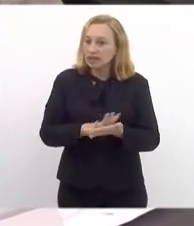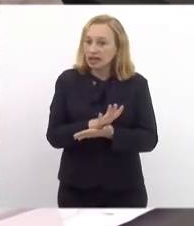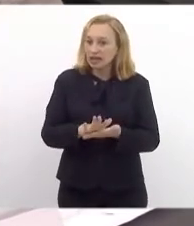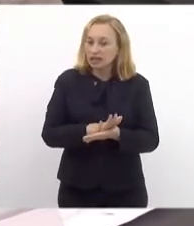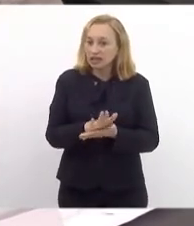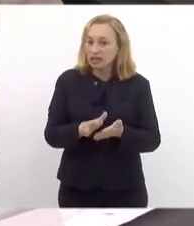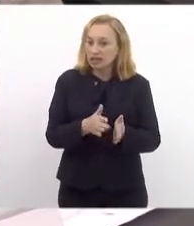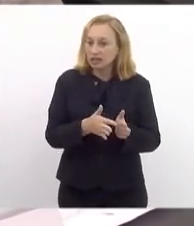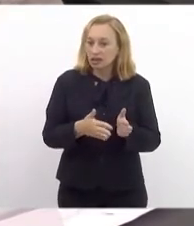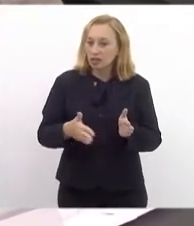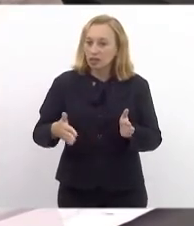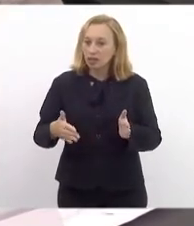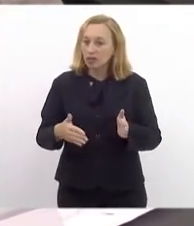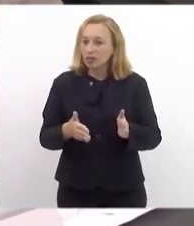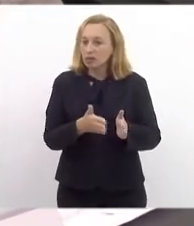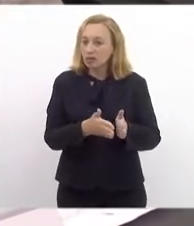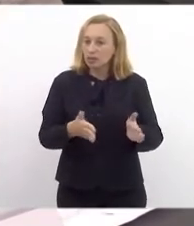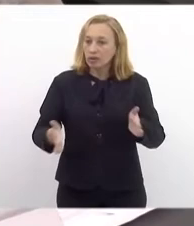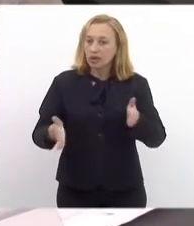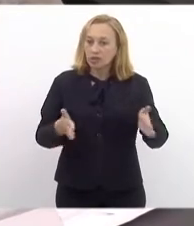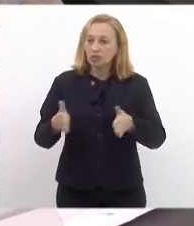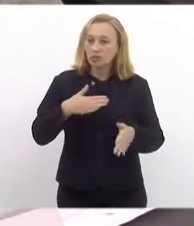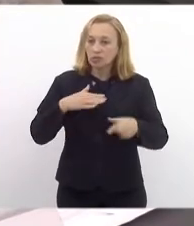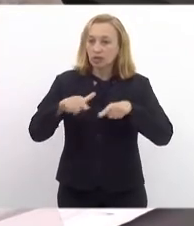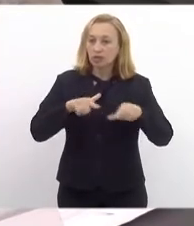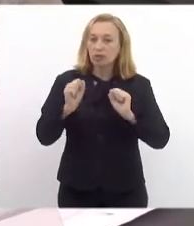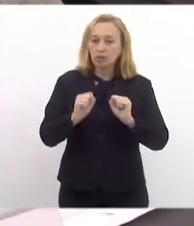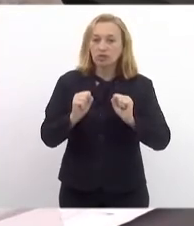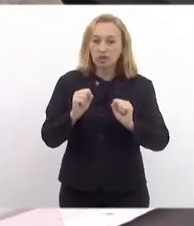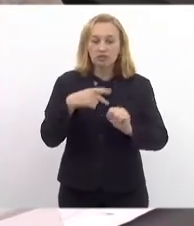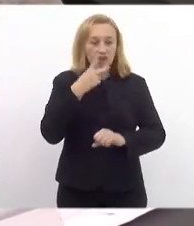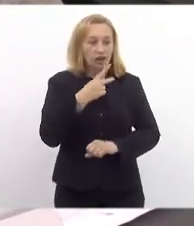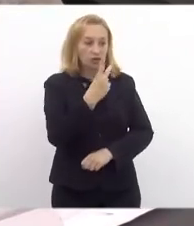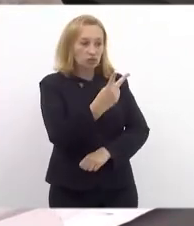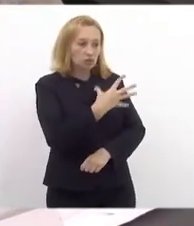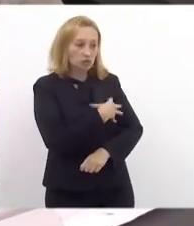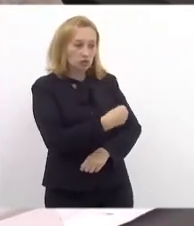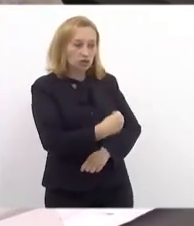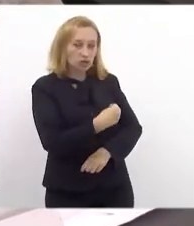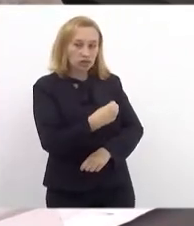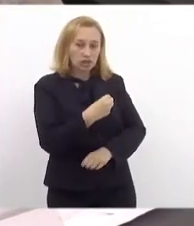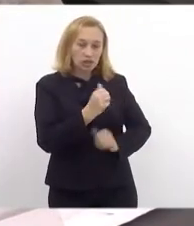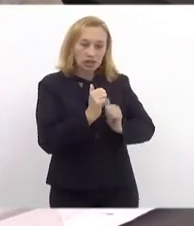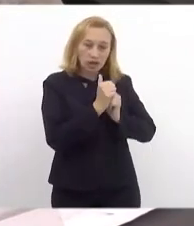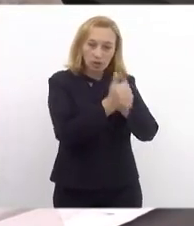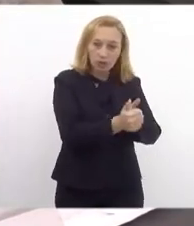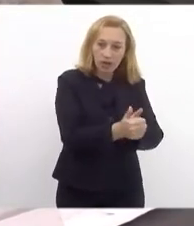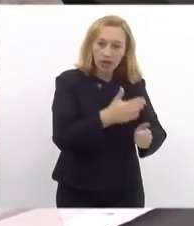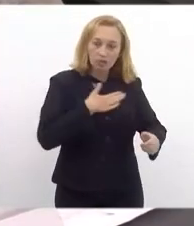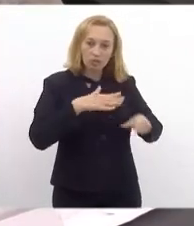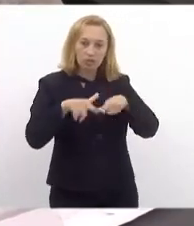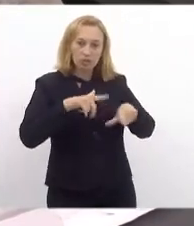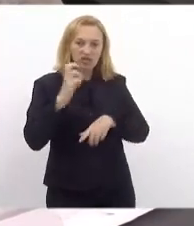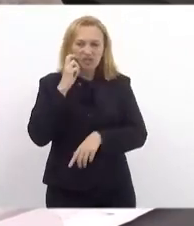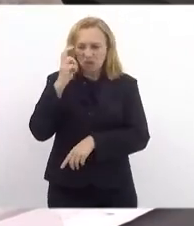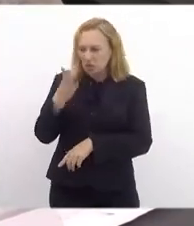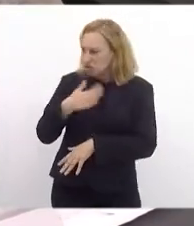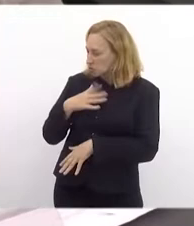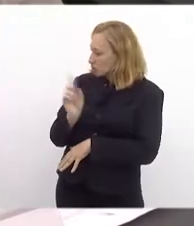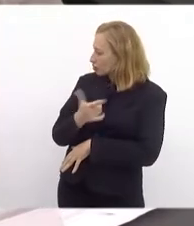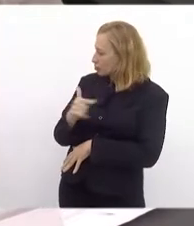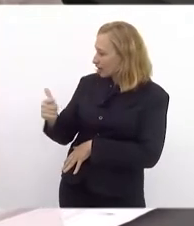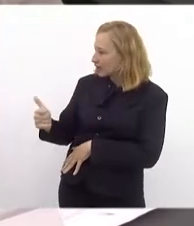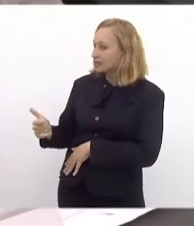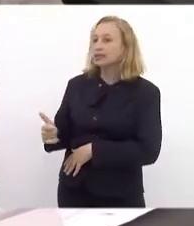mandatos eu já poderia falar olhar nos olhos da minhas duas filhas que acompanharam o meu deserto e que não tem vergonha do pai delas